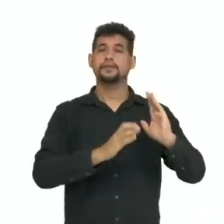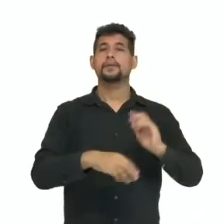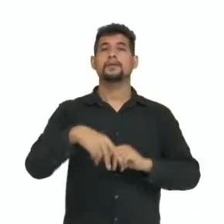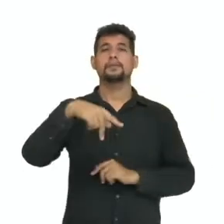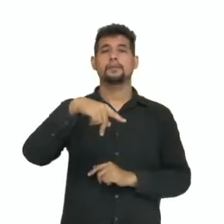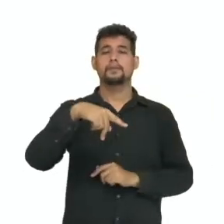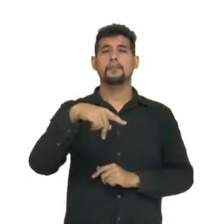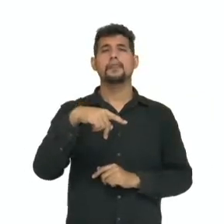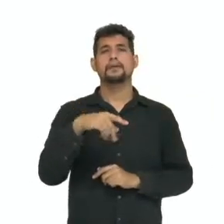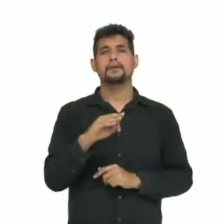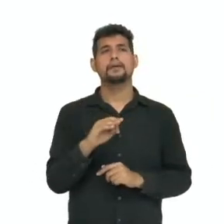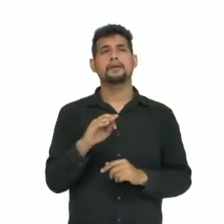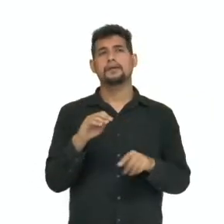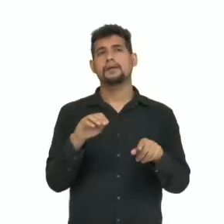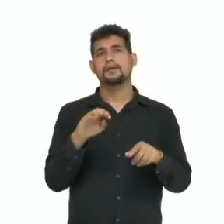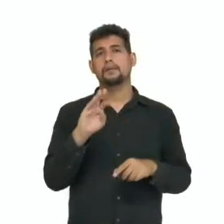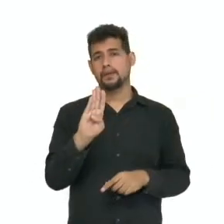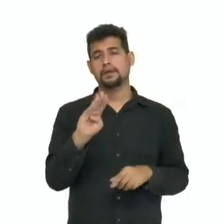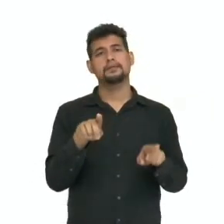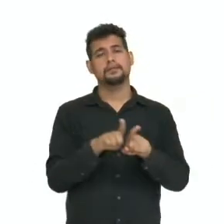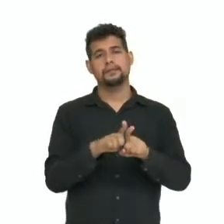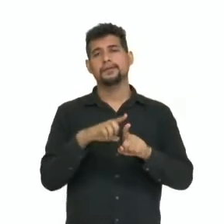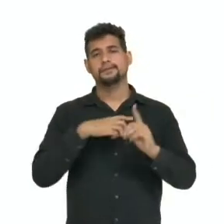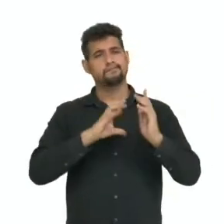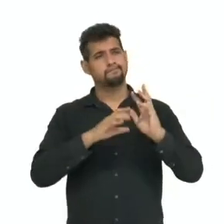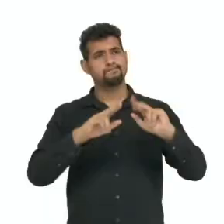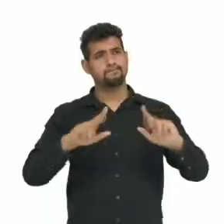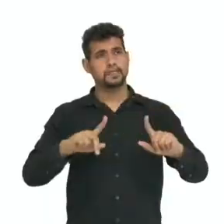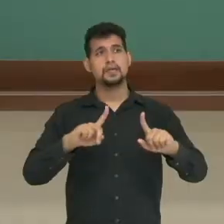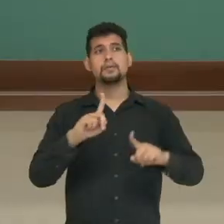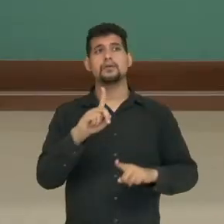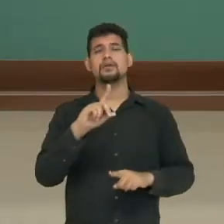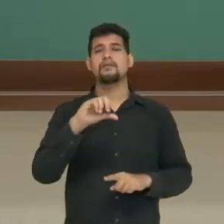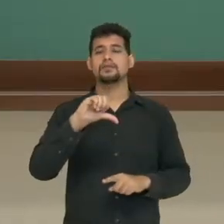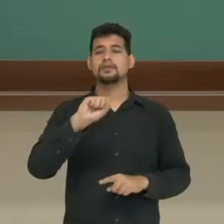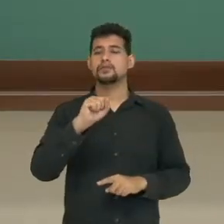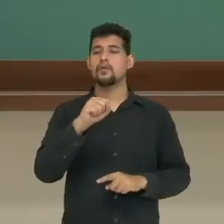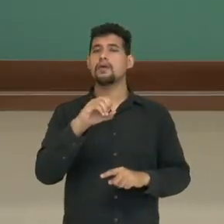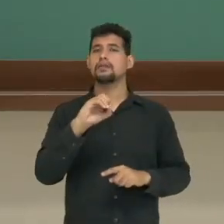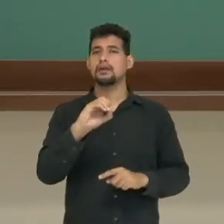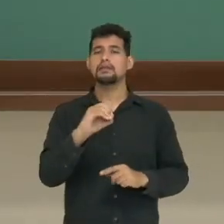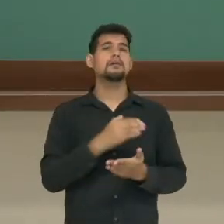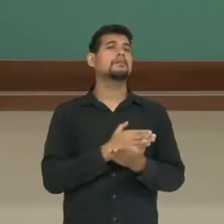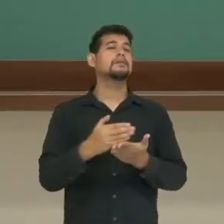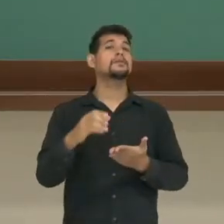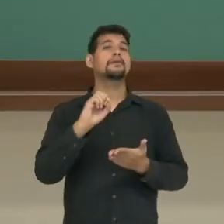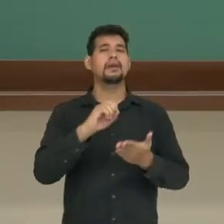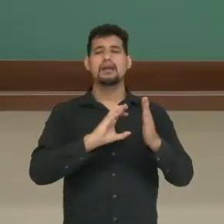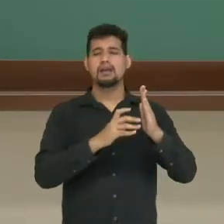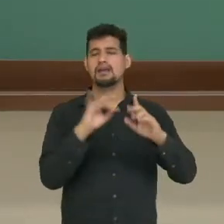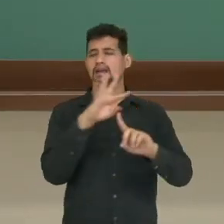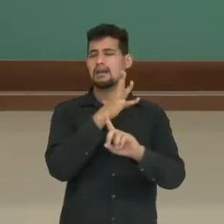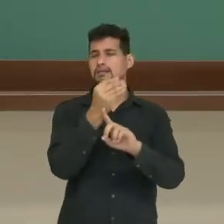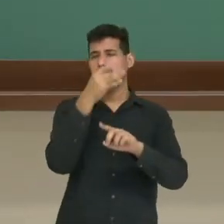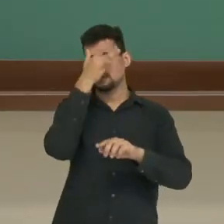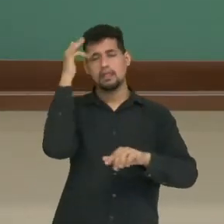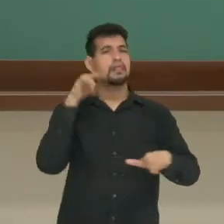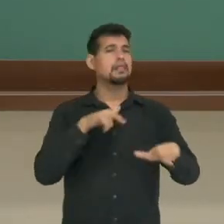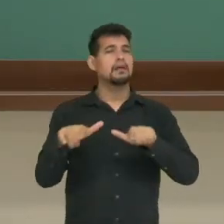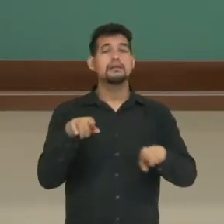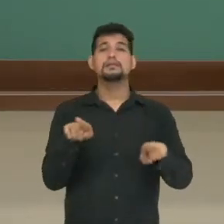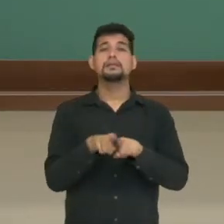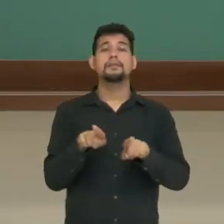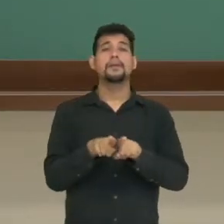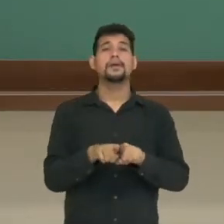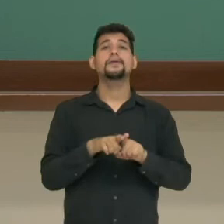Brasileiro, o chamado de PTB. Em 1980, foi fundado por artistas e trabalhadores o